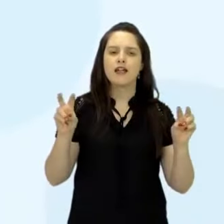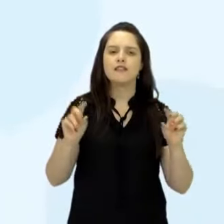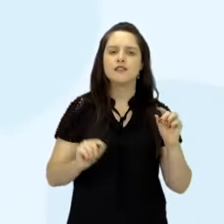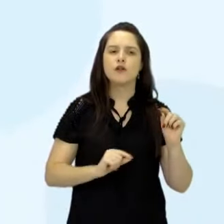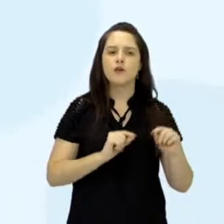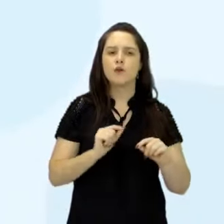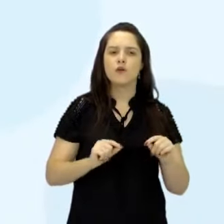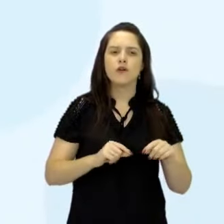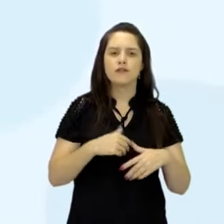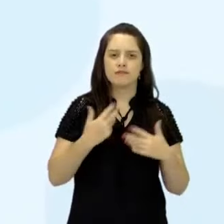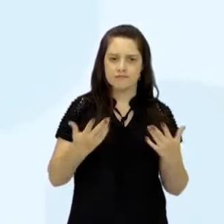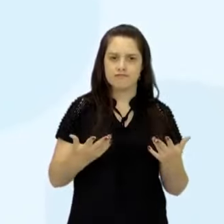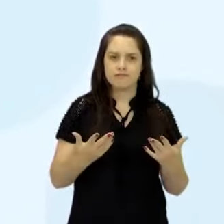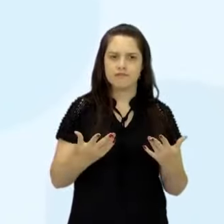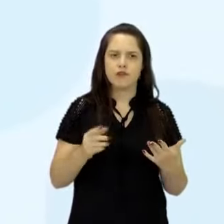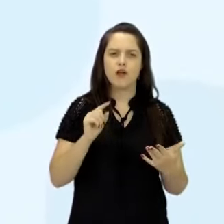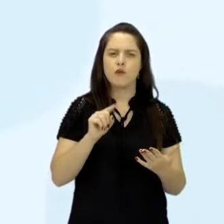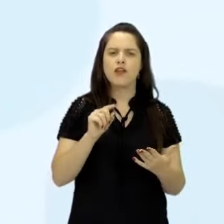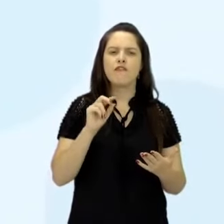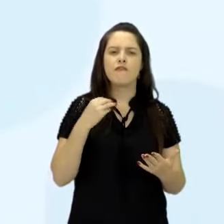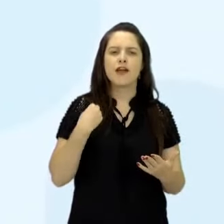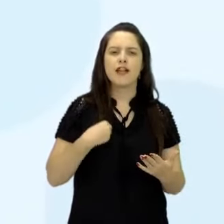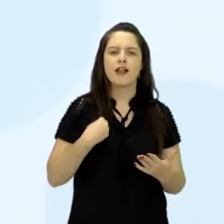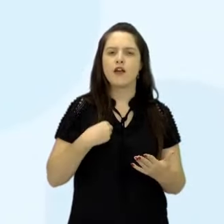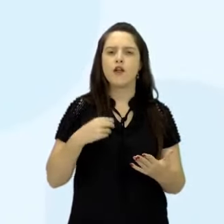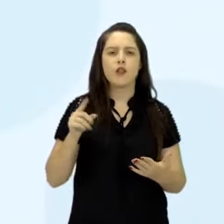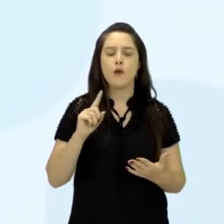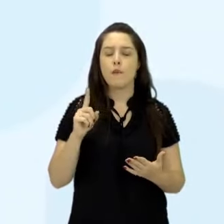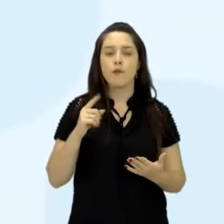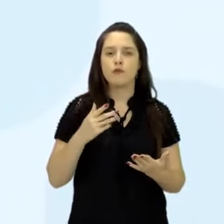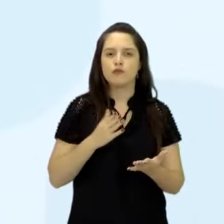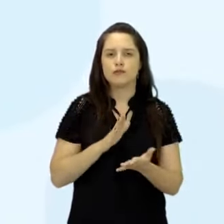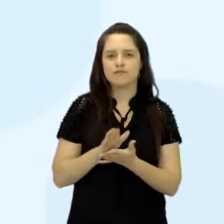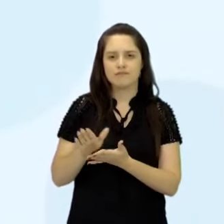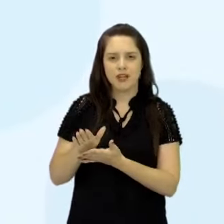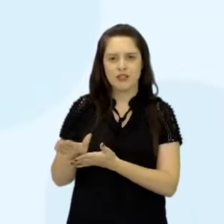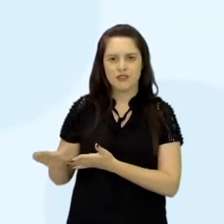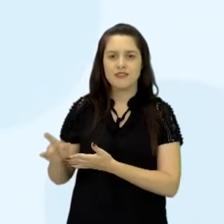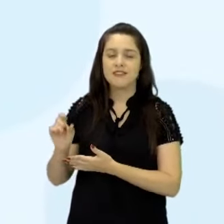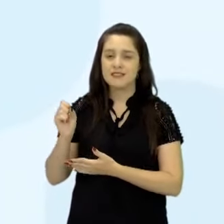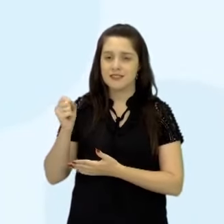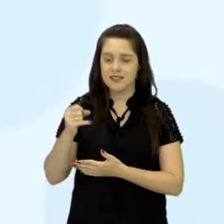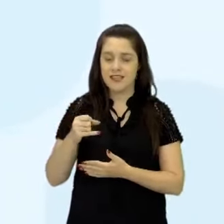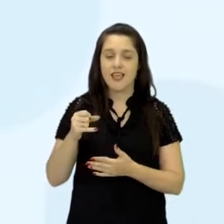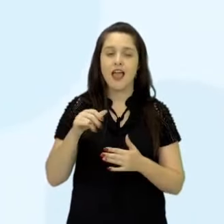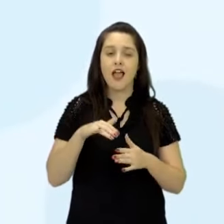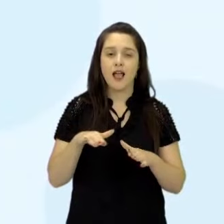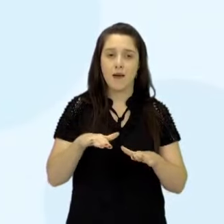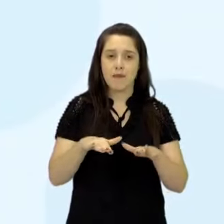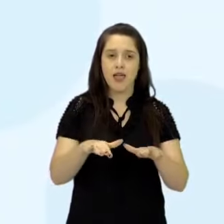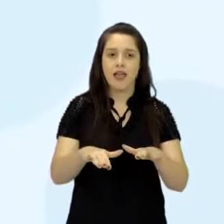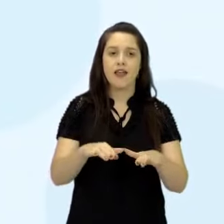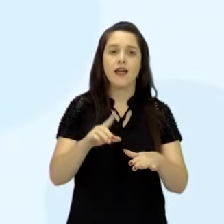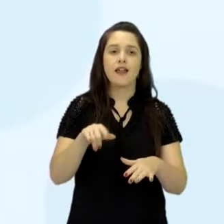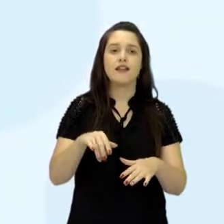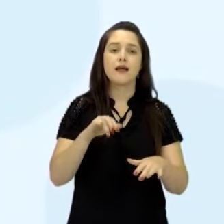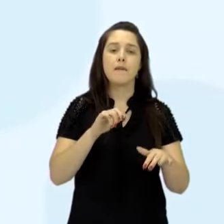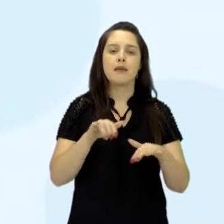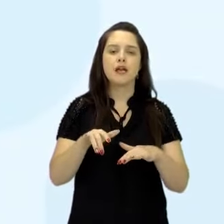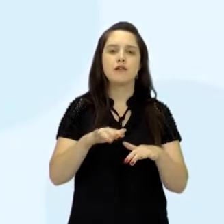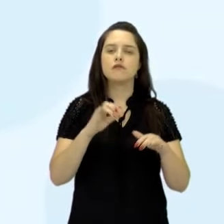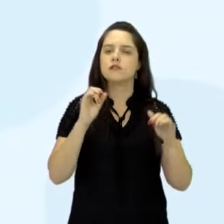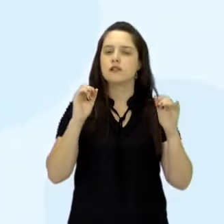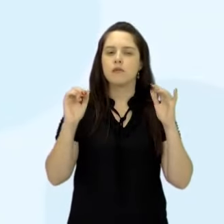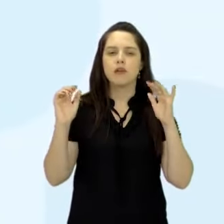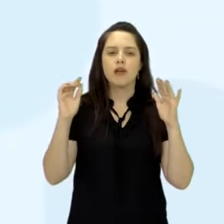querida Cora Coralina. O que vale na vida não é o ponto de partida, e sim a caminhada. Caminhando e